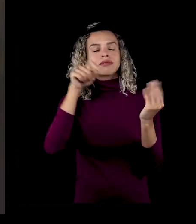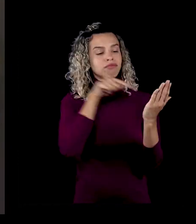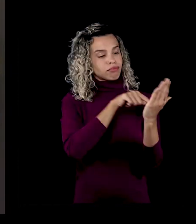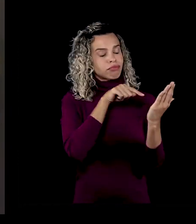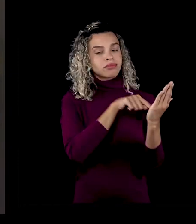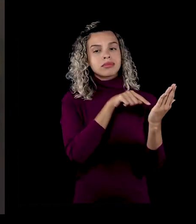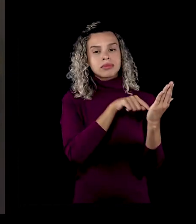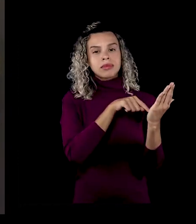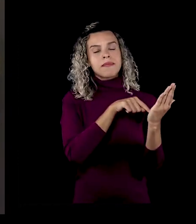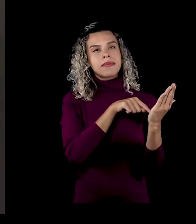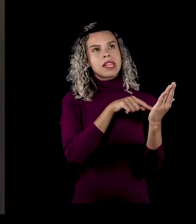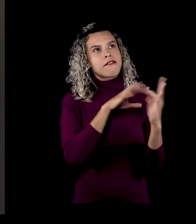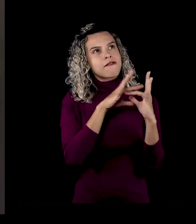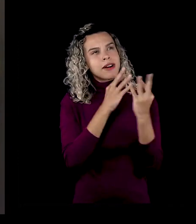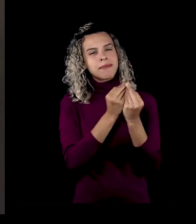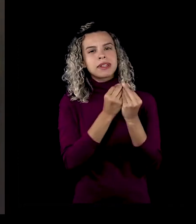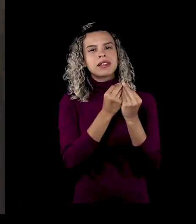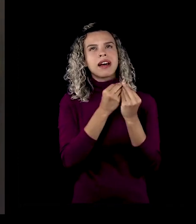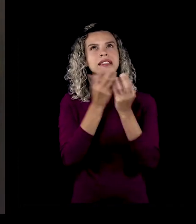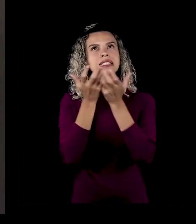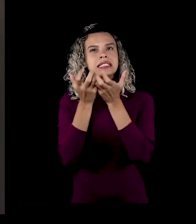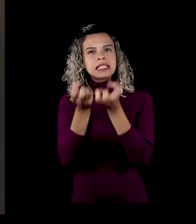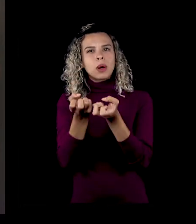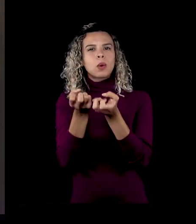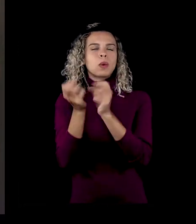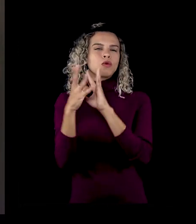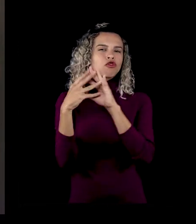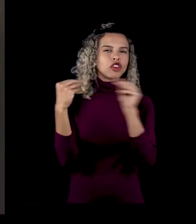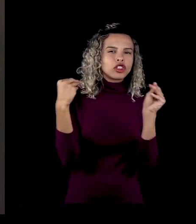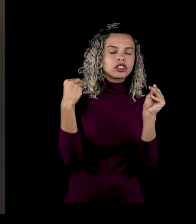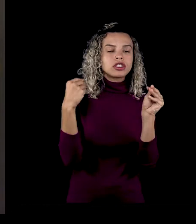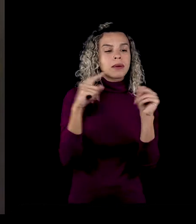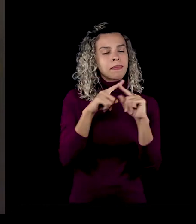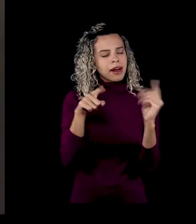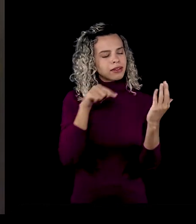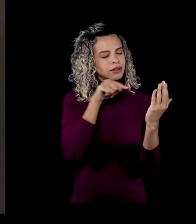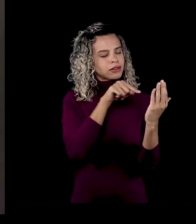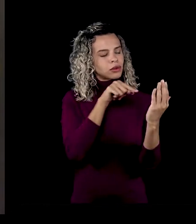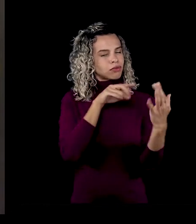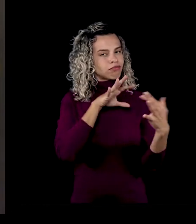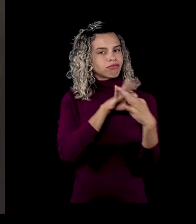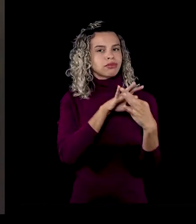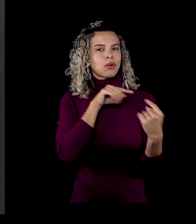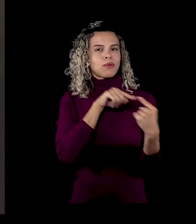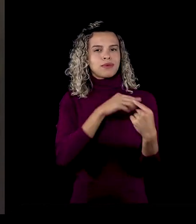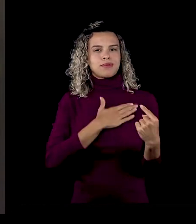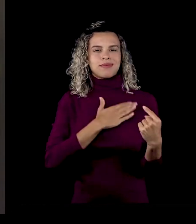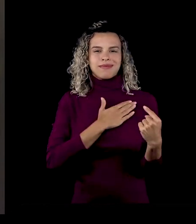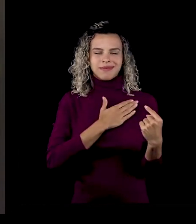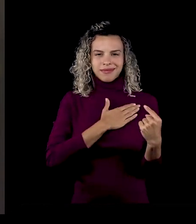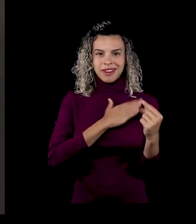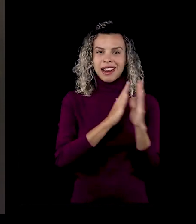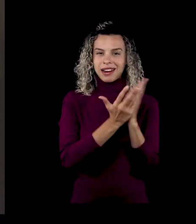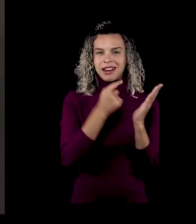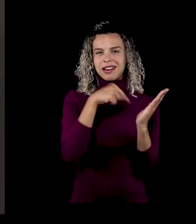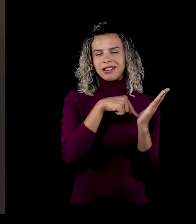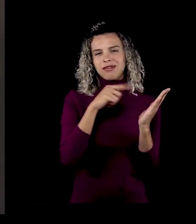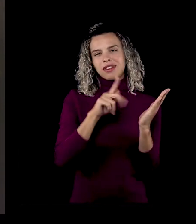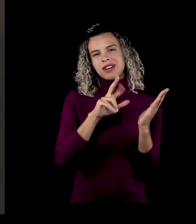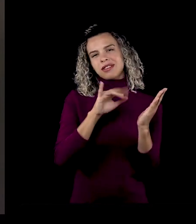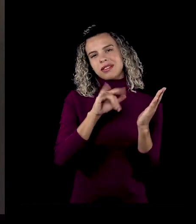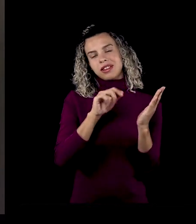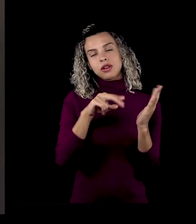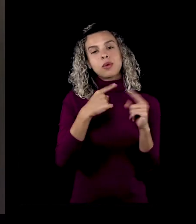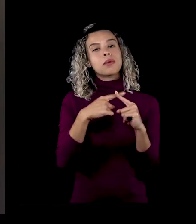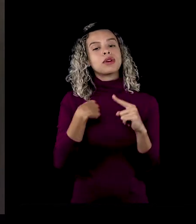nordestina, de uma família fugindo da seca, eu me reconheci em algum momento ali, na obra do Graciliano, porque eu descobri